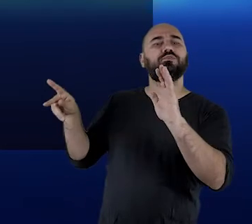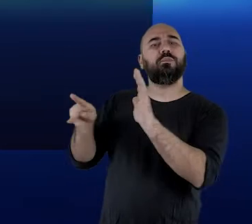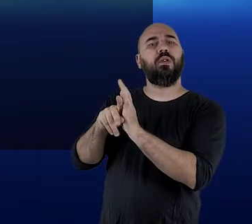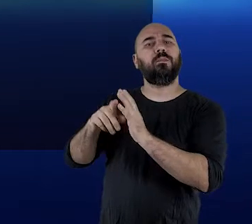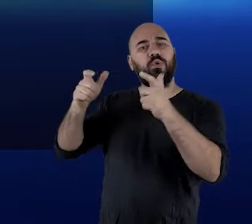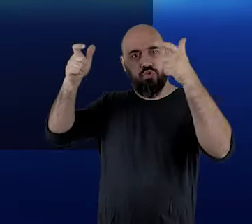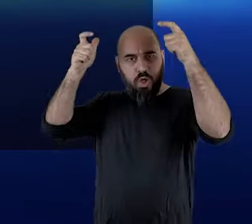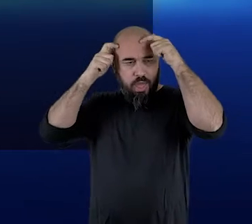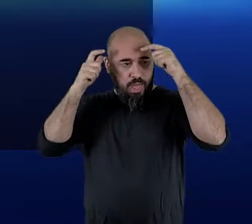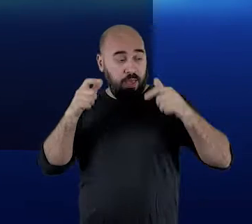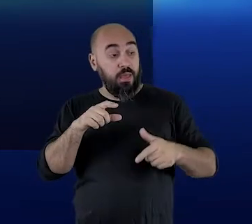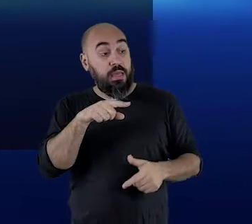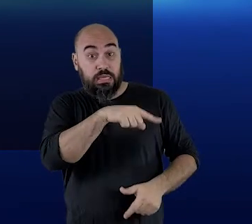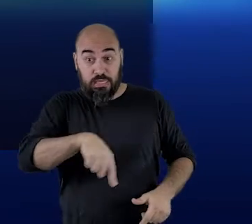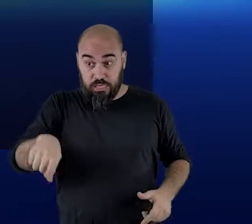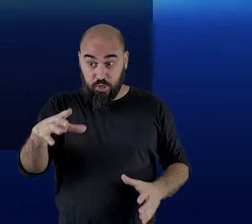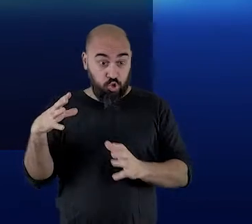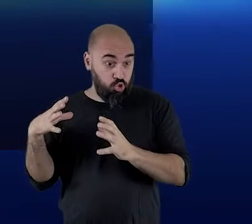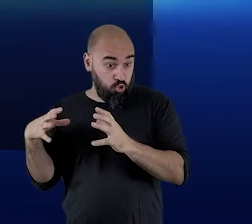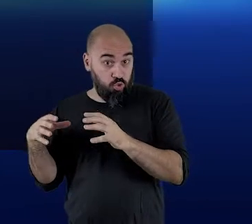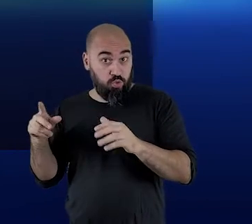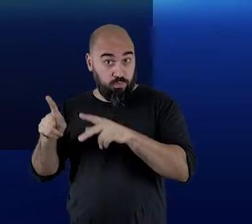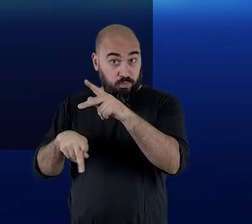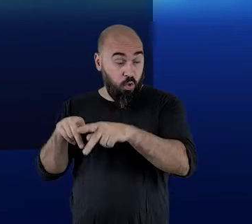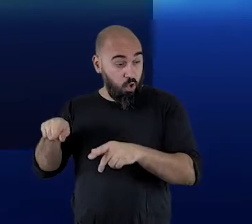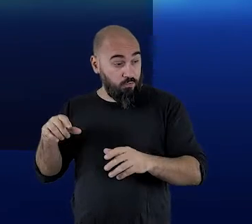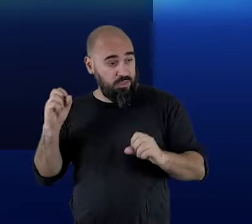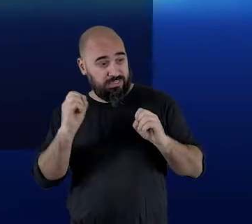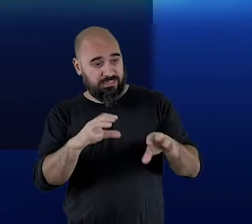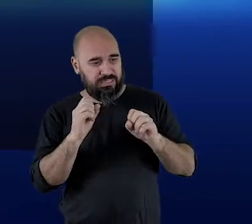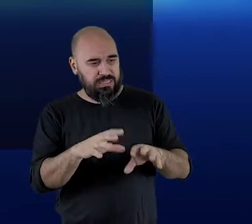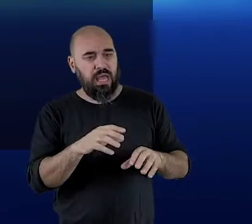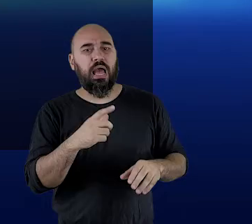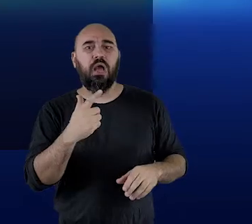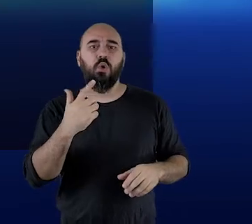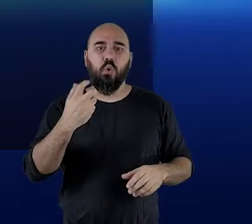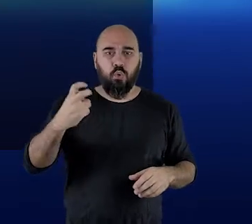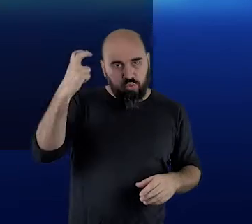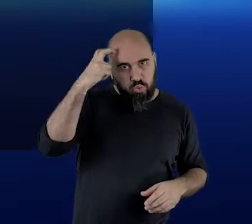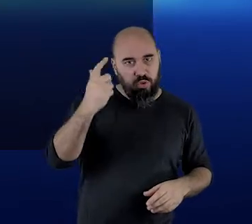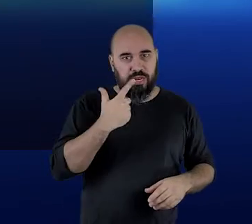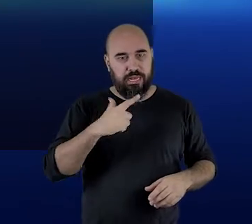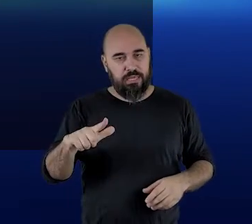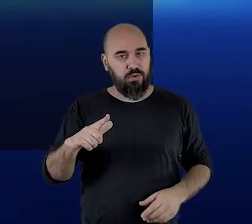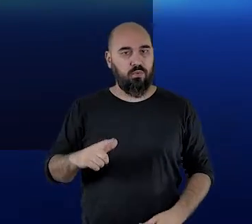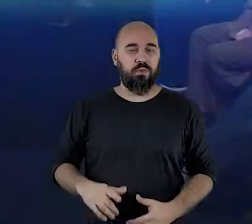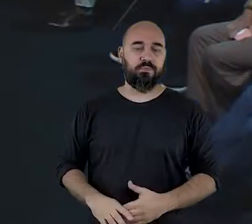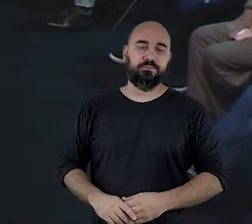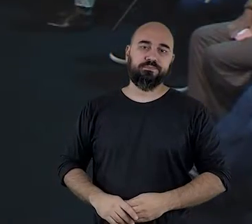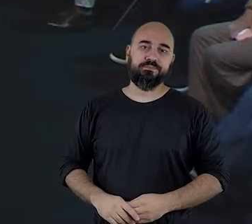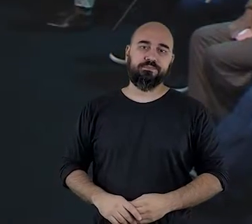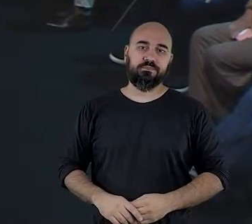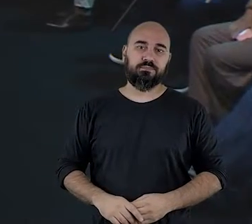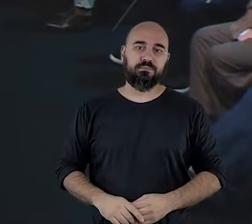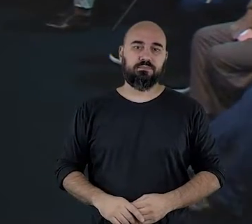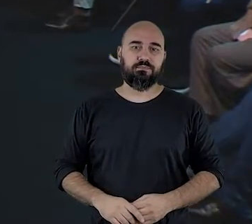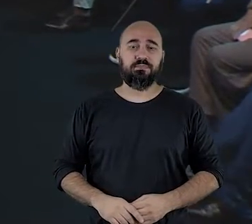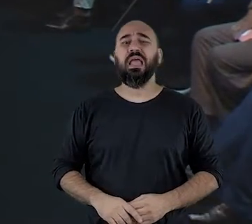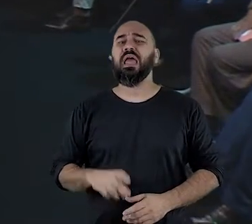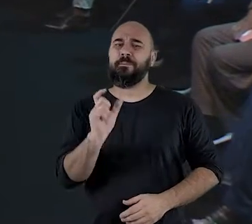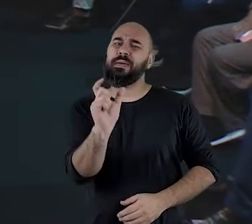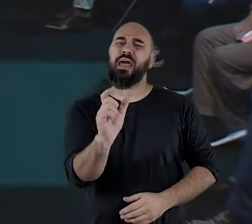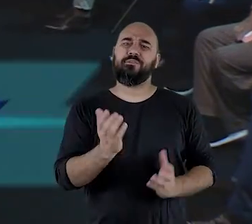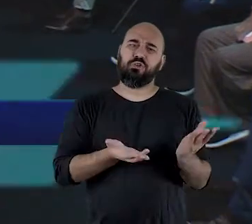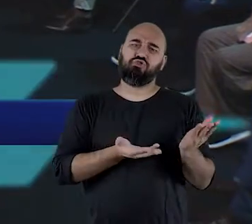a cultura e a língua dos caldeus. A palavra jovens, no texto